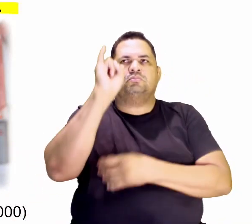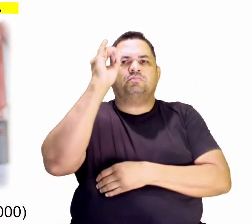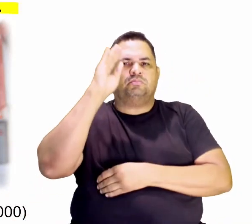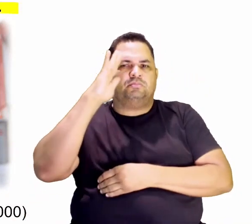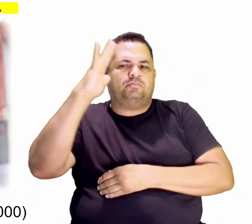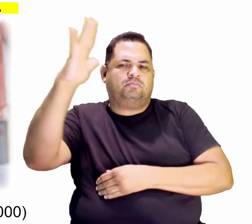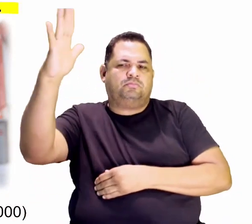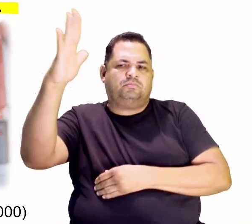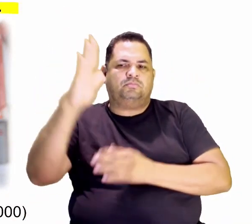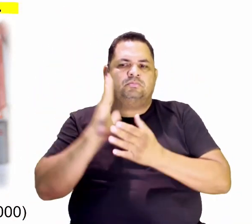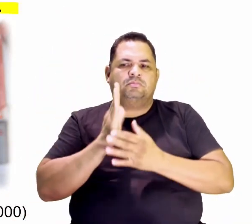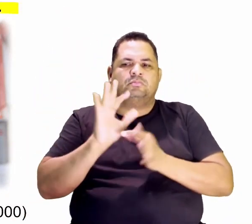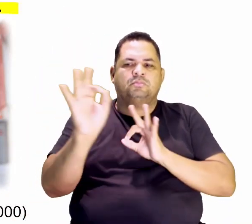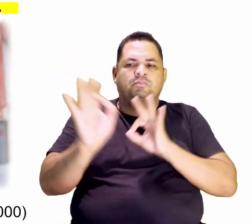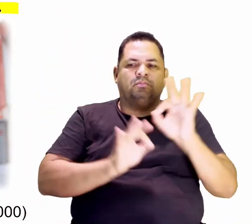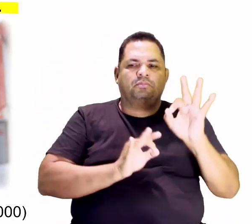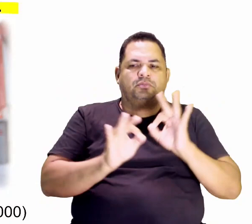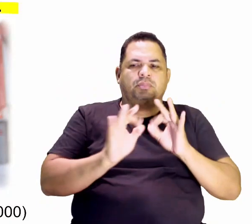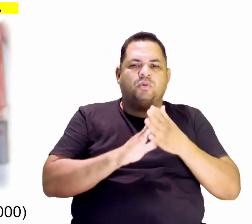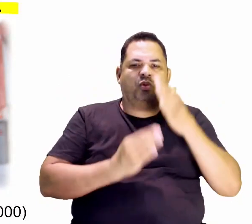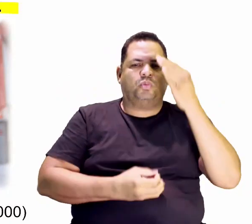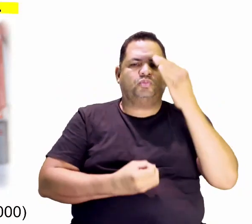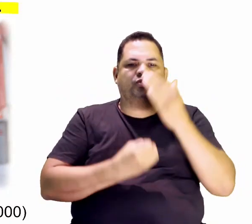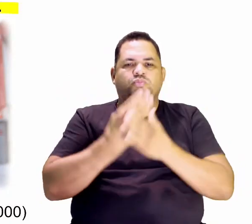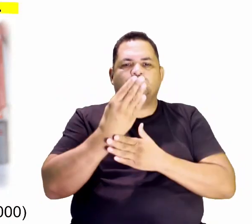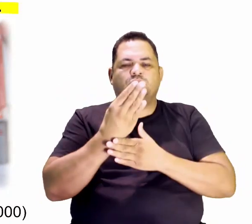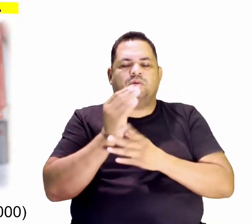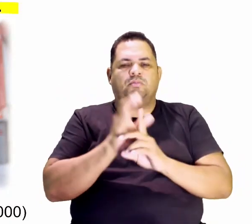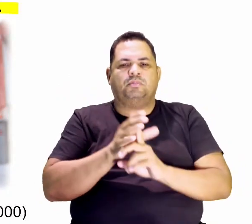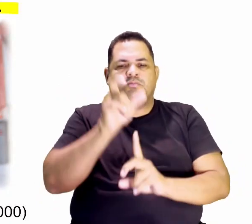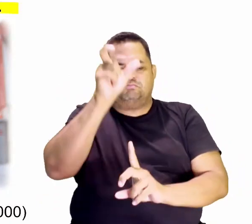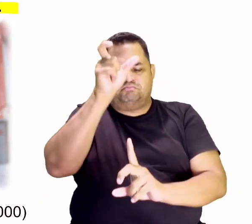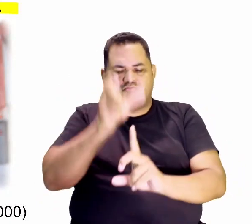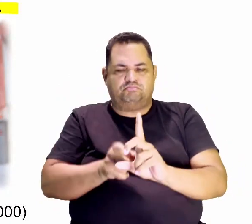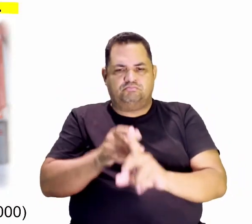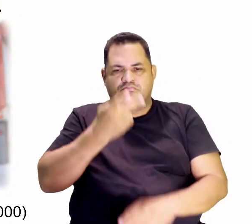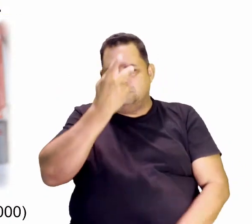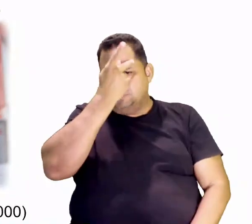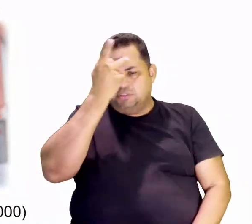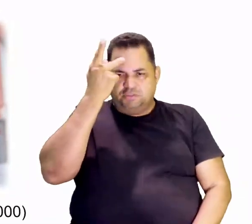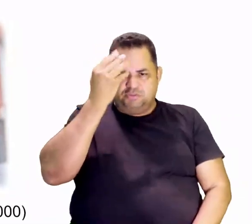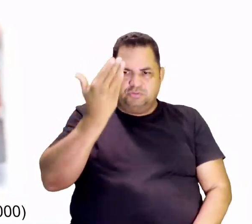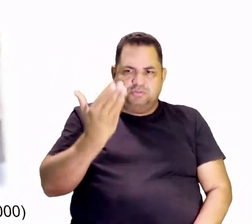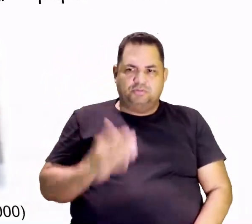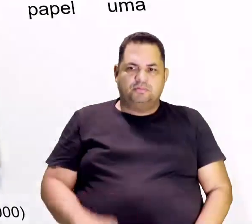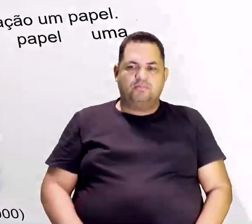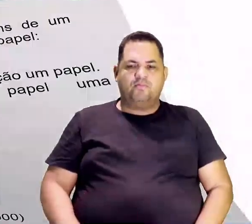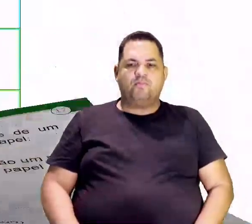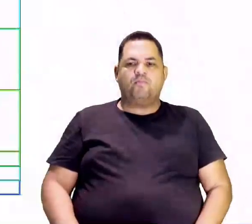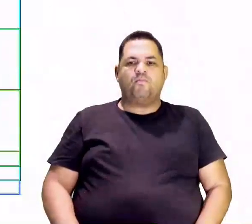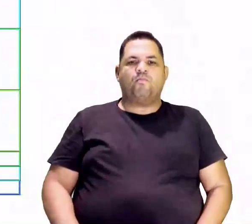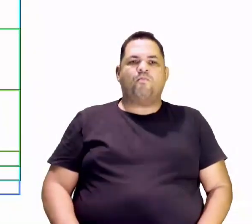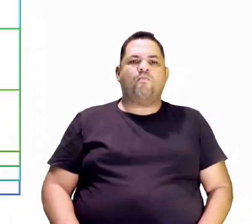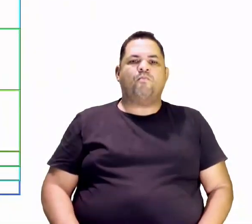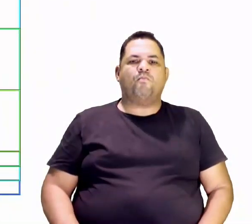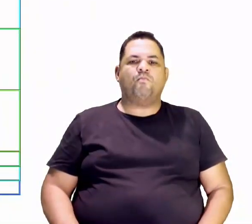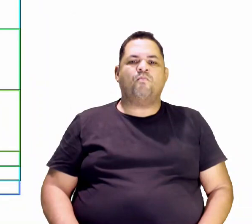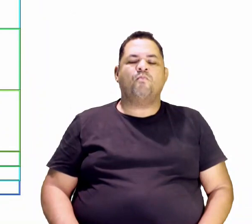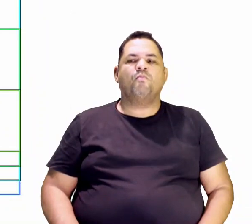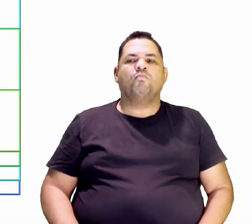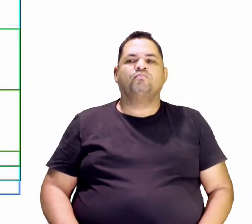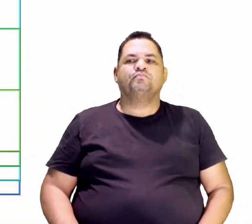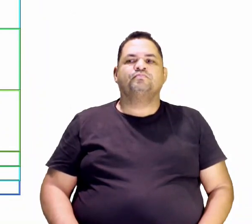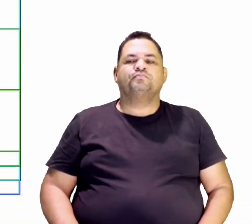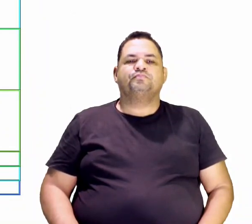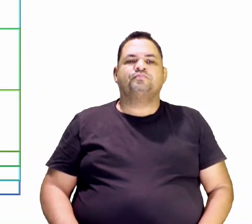né? Você já criou uma persona? Você já criou um personagem? Me conta aí. O que mais, prof?